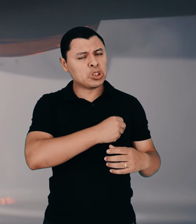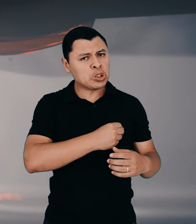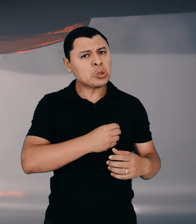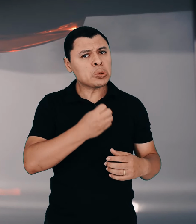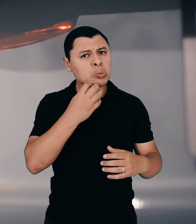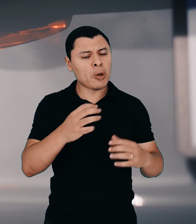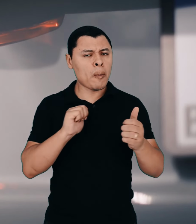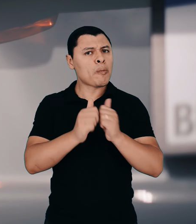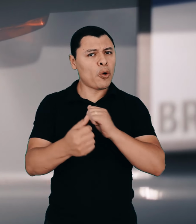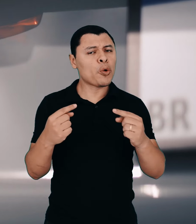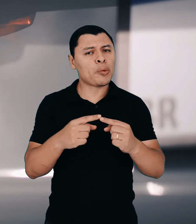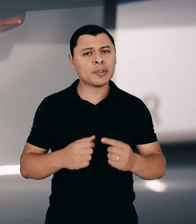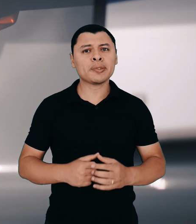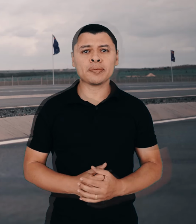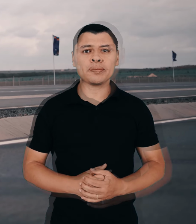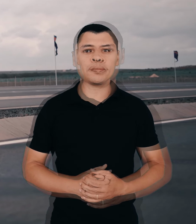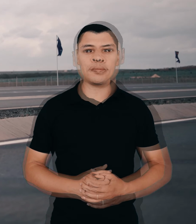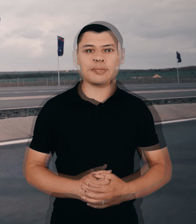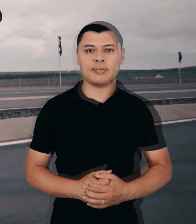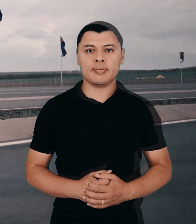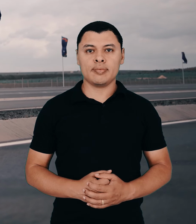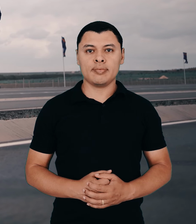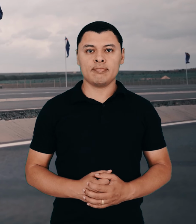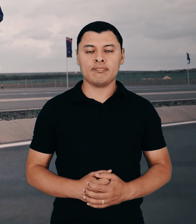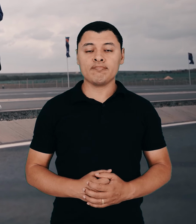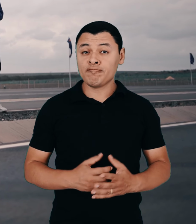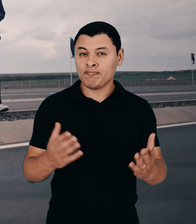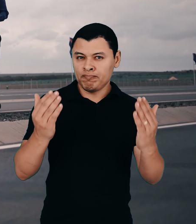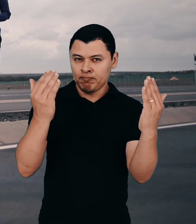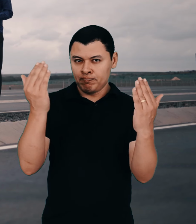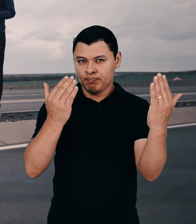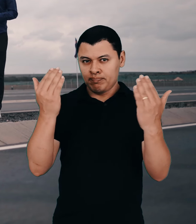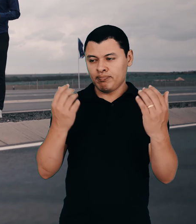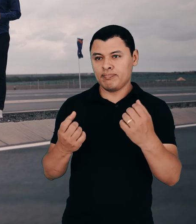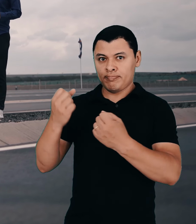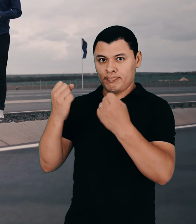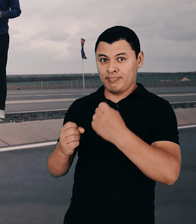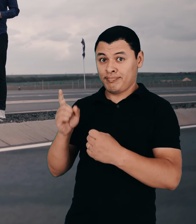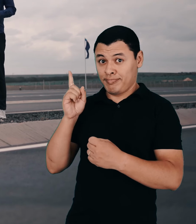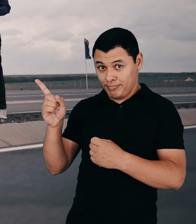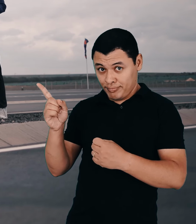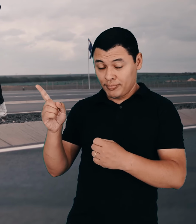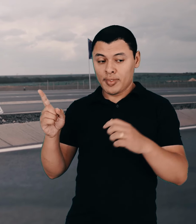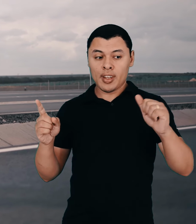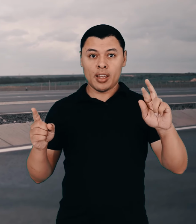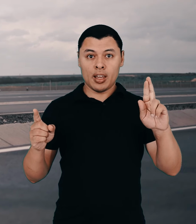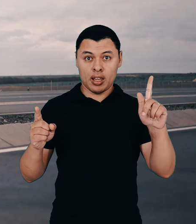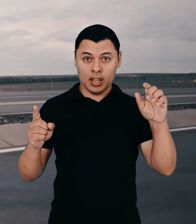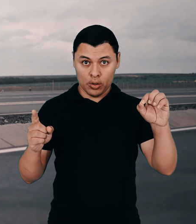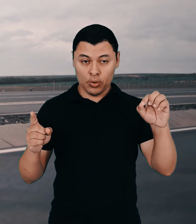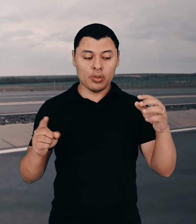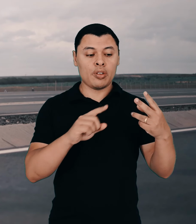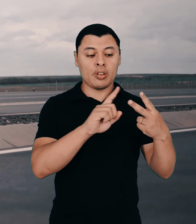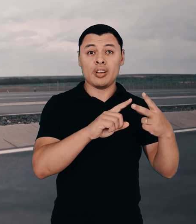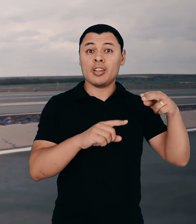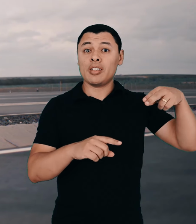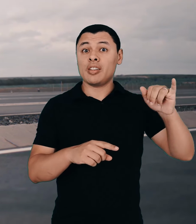mais esportiva do que a do próprio Argo. Vamos comparar então as dimensões desse carro com o Argo e o Nivus?